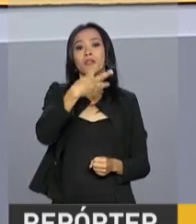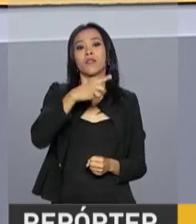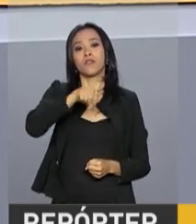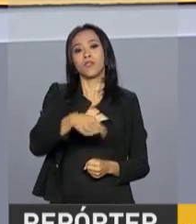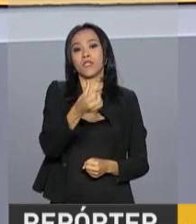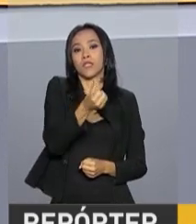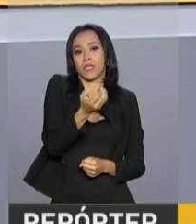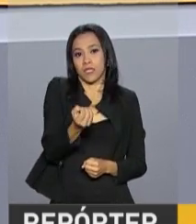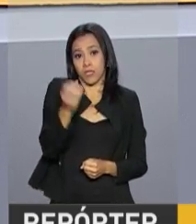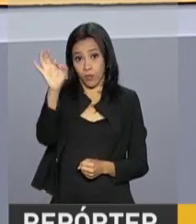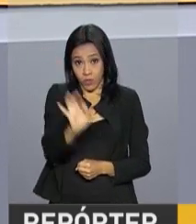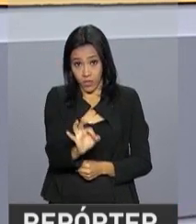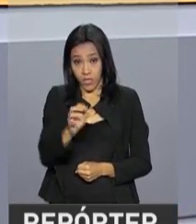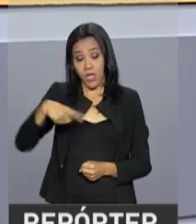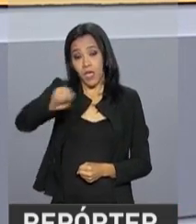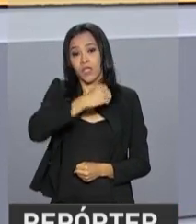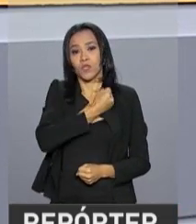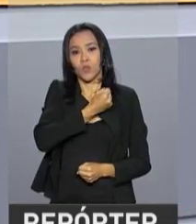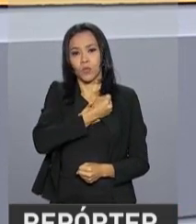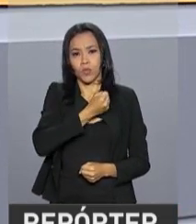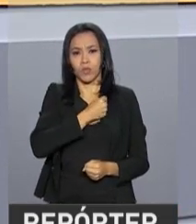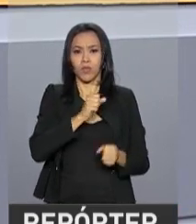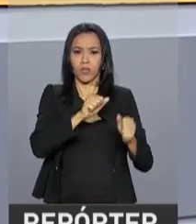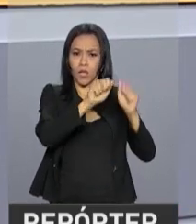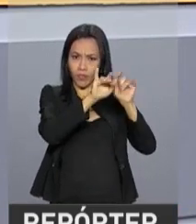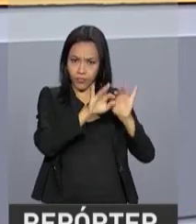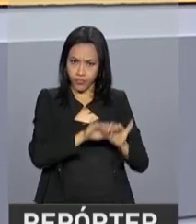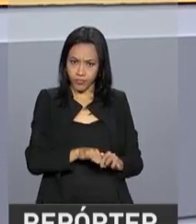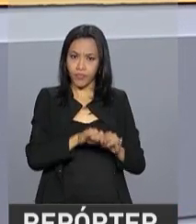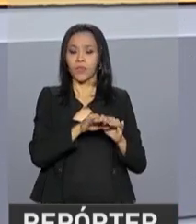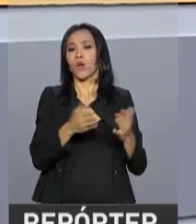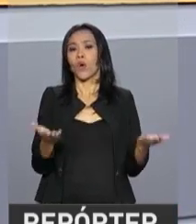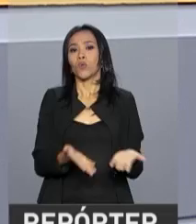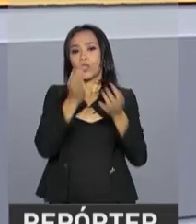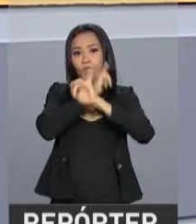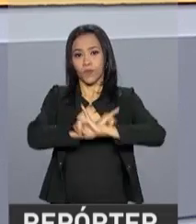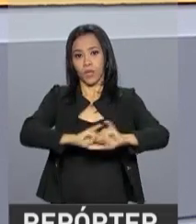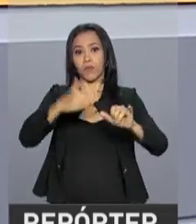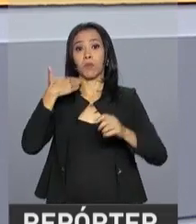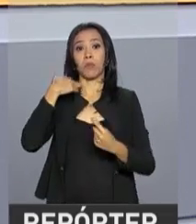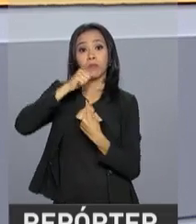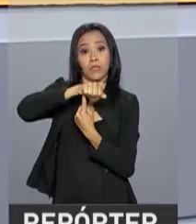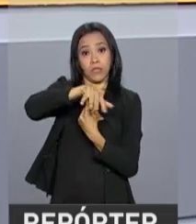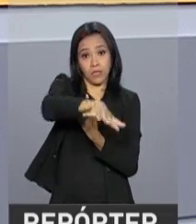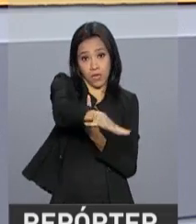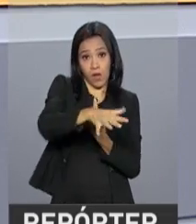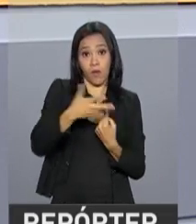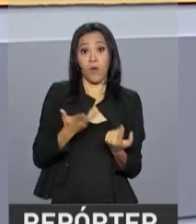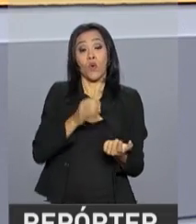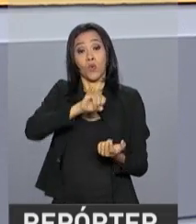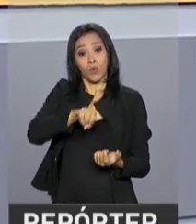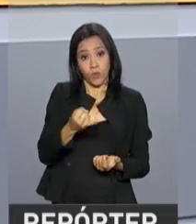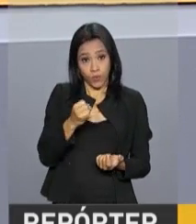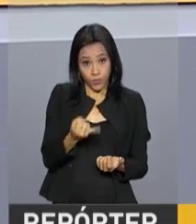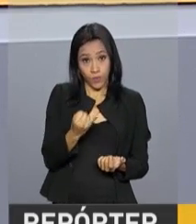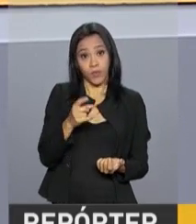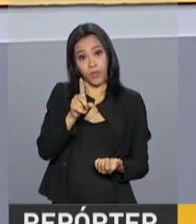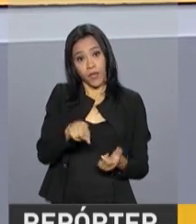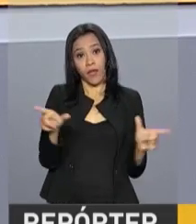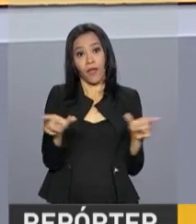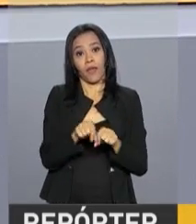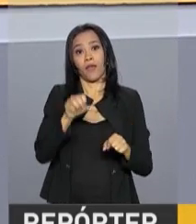60% os números estão no boletim focos divulgado hoje pelo Banco Central A projeção da taxa básica de juros a